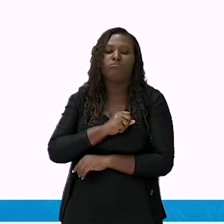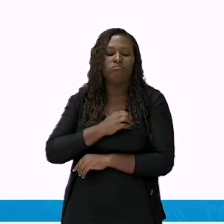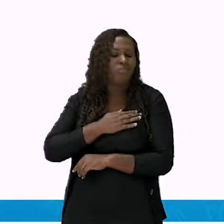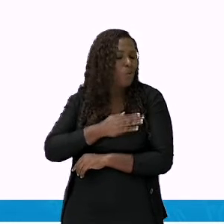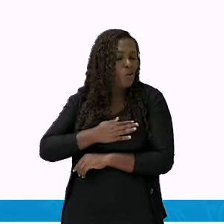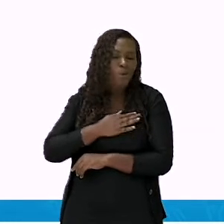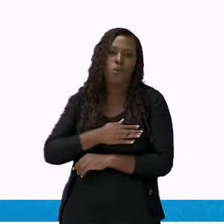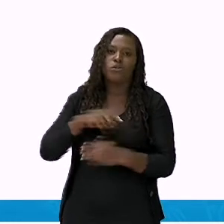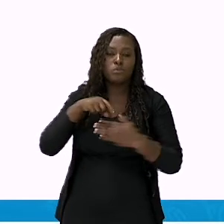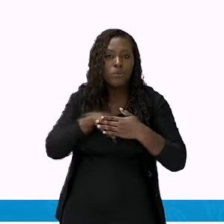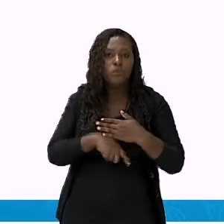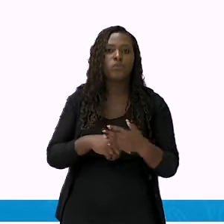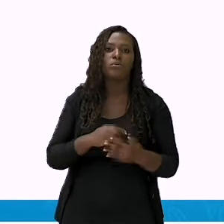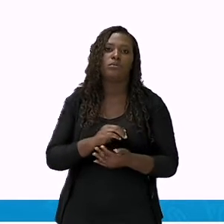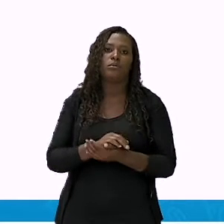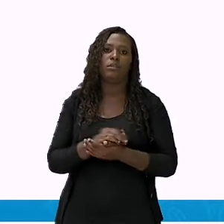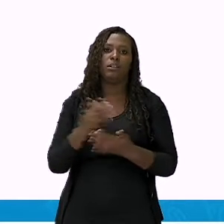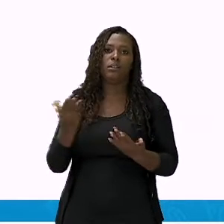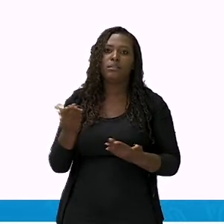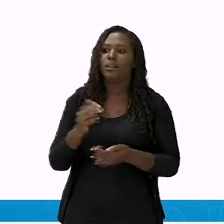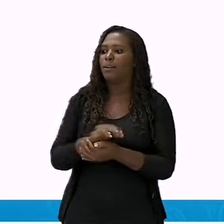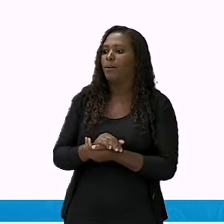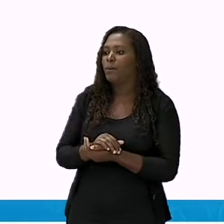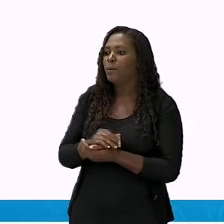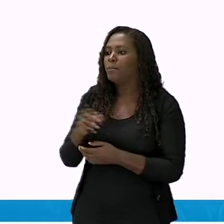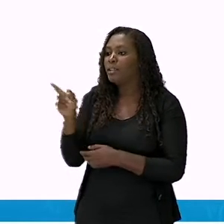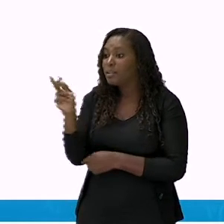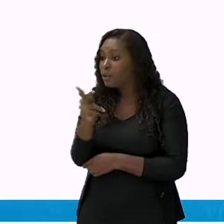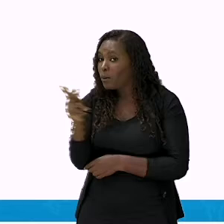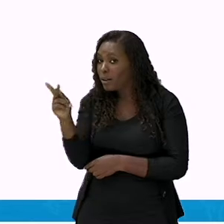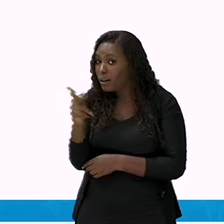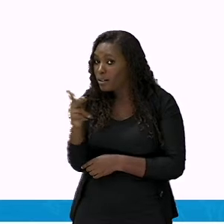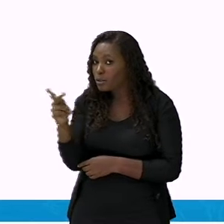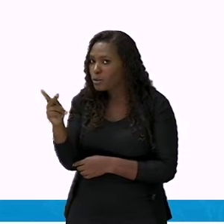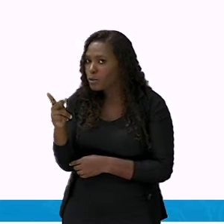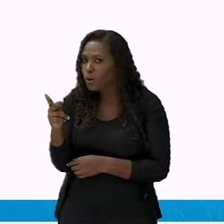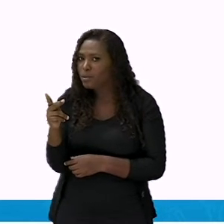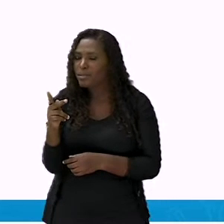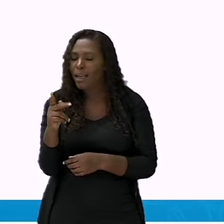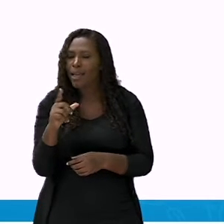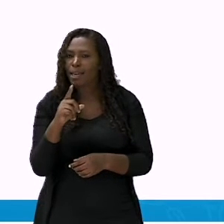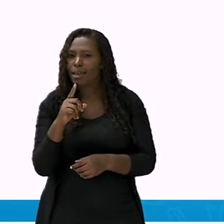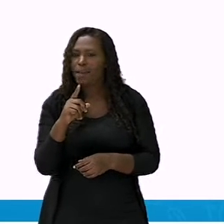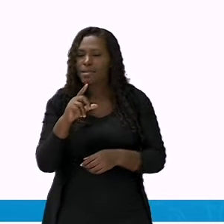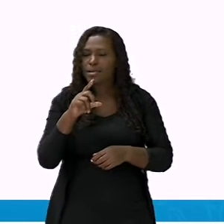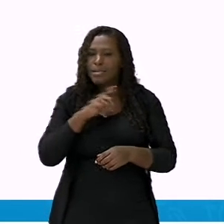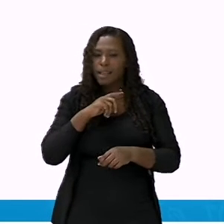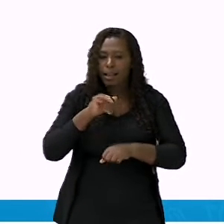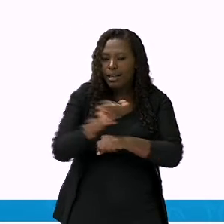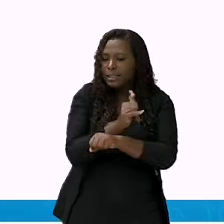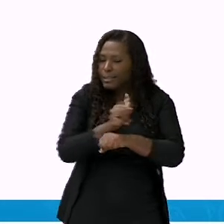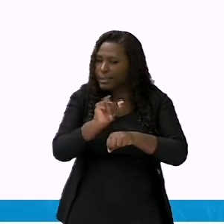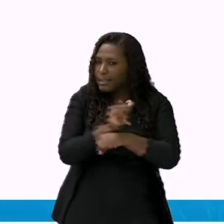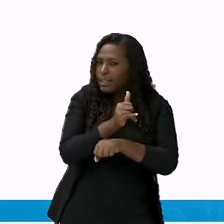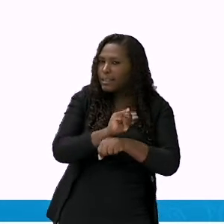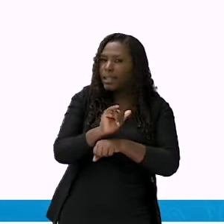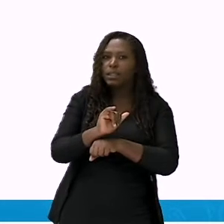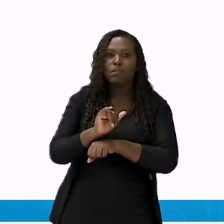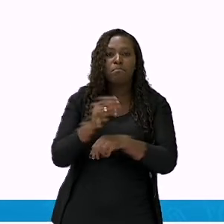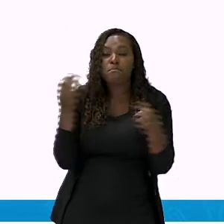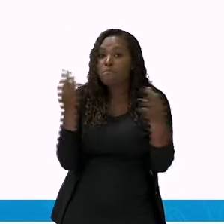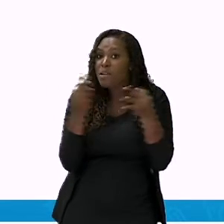dominaram essa técnica, durante anos. Eles podemos dizer que são os principais